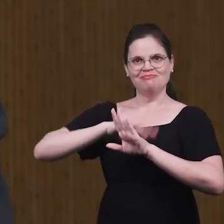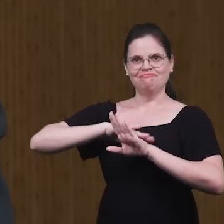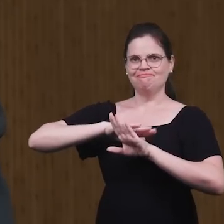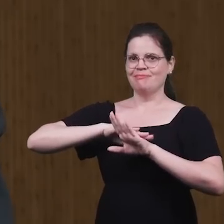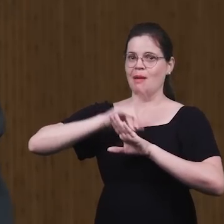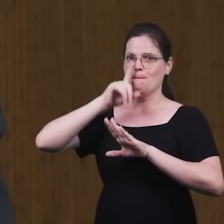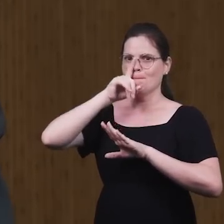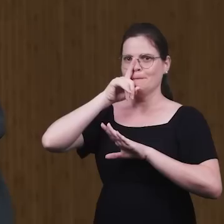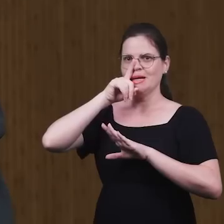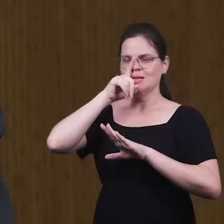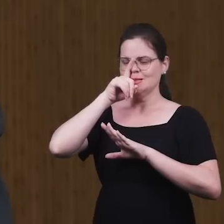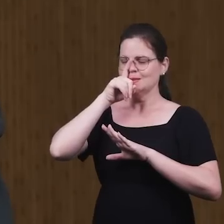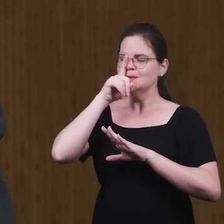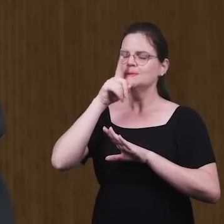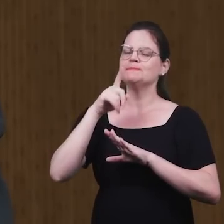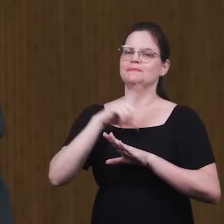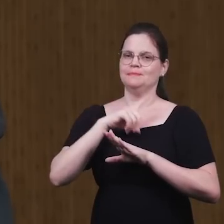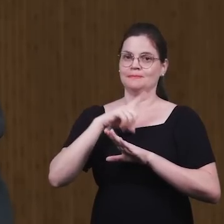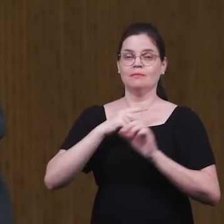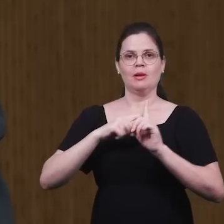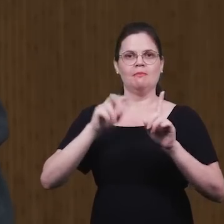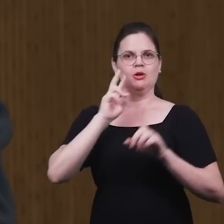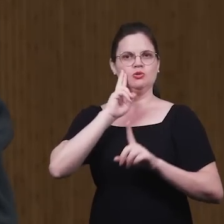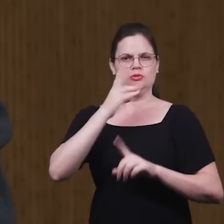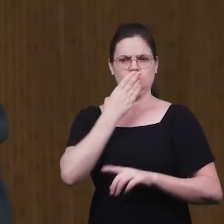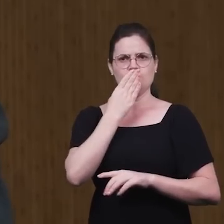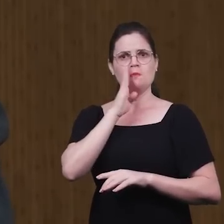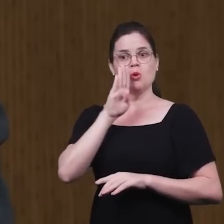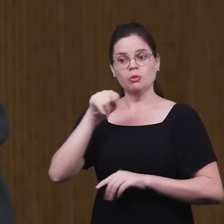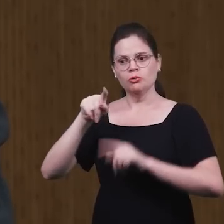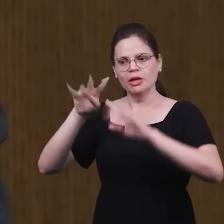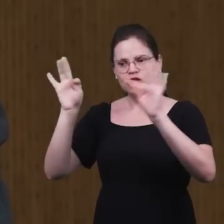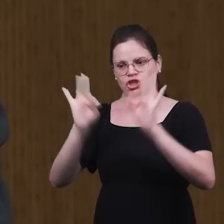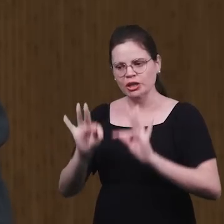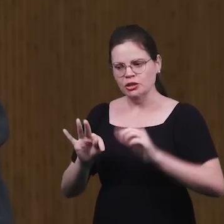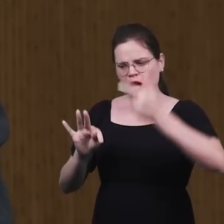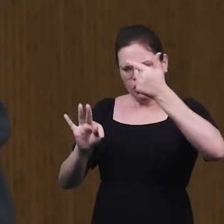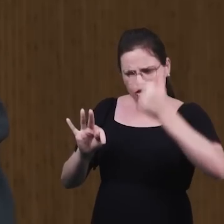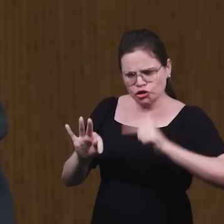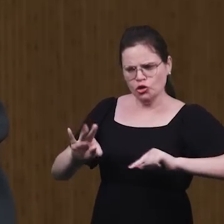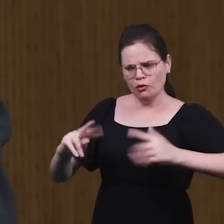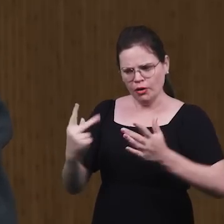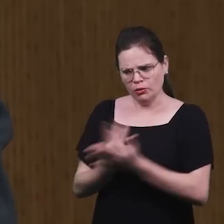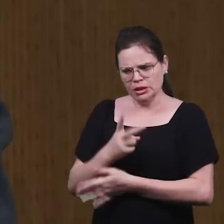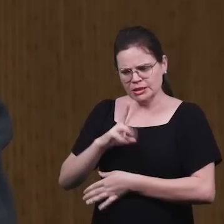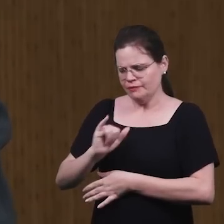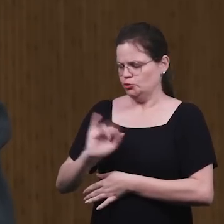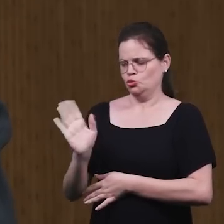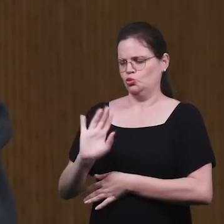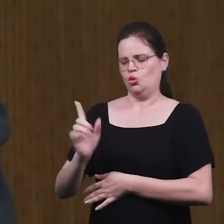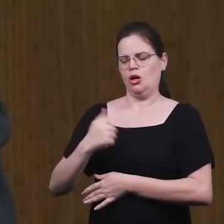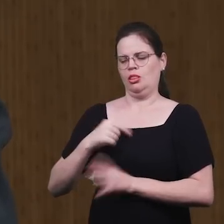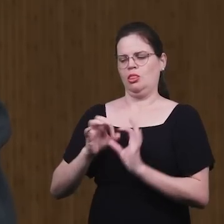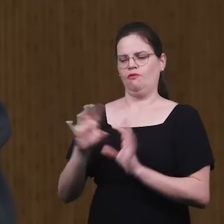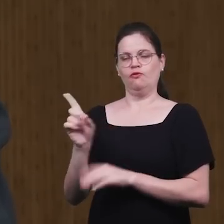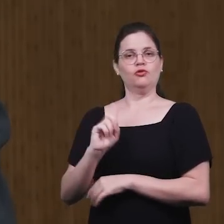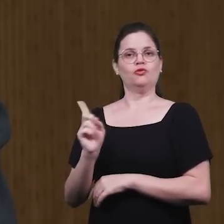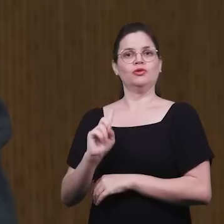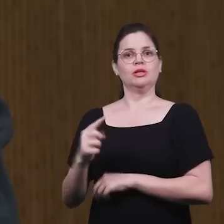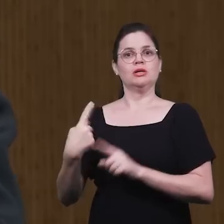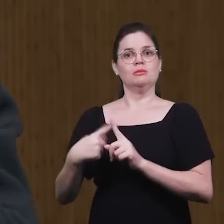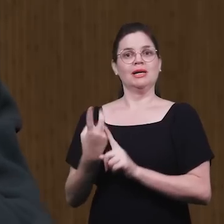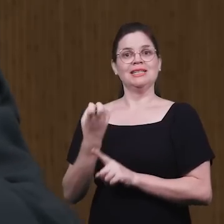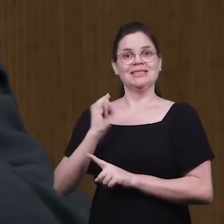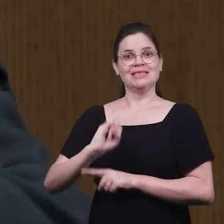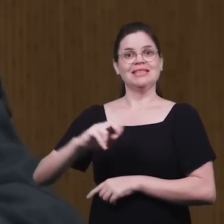aplausos, mas na verdade esse é o grande perigo dessa última hora. Então, o Senhor prometeu que outra Tiatira Ele não vai permitir sobre a igreja fiel. Sabe por